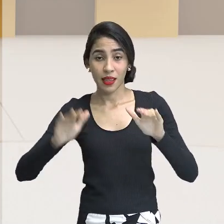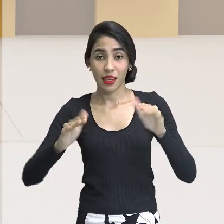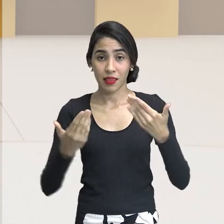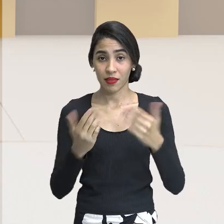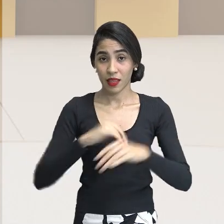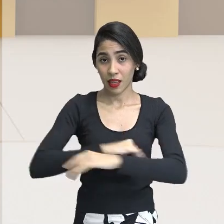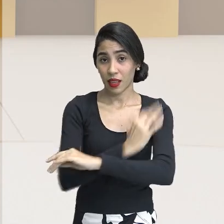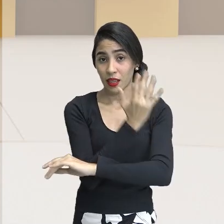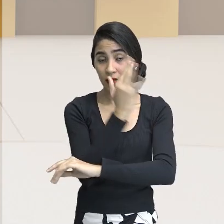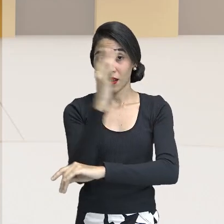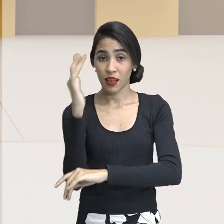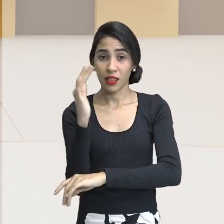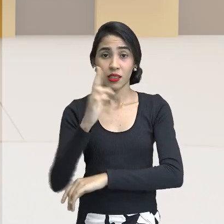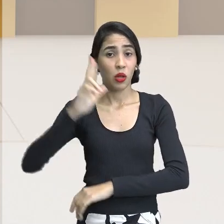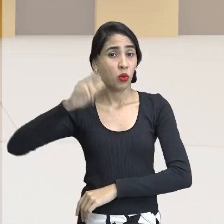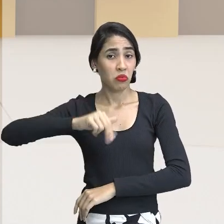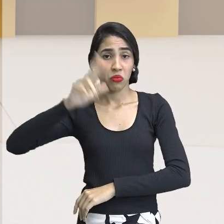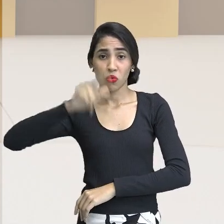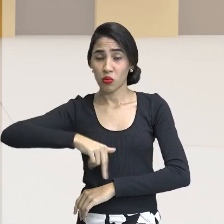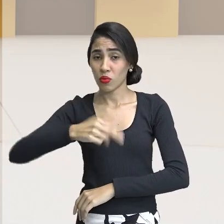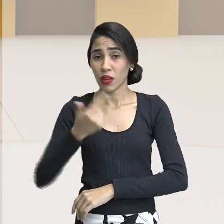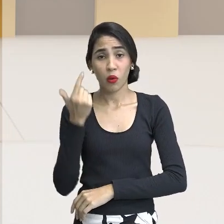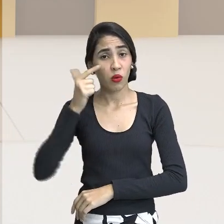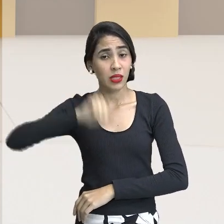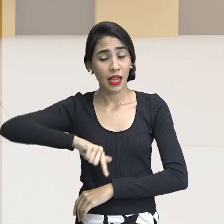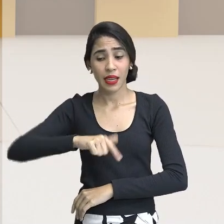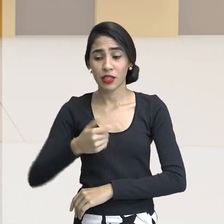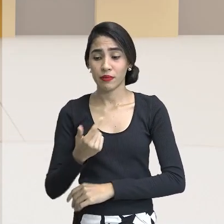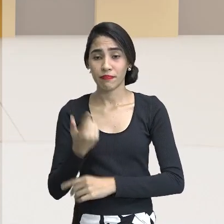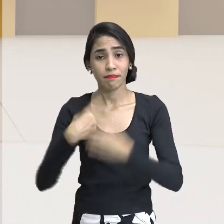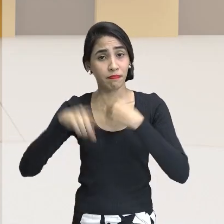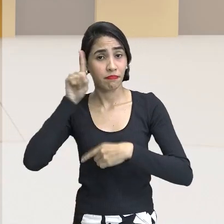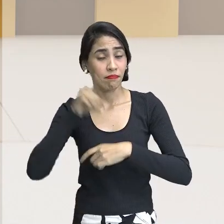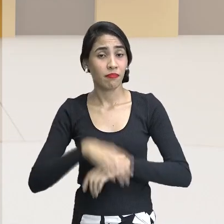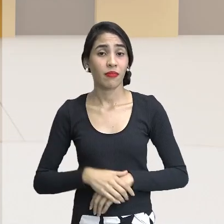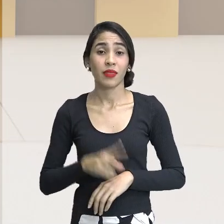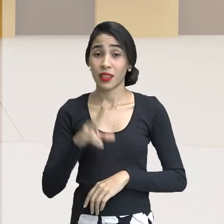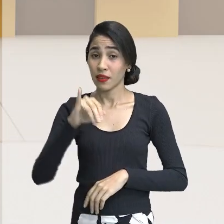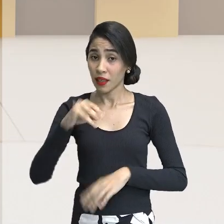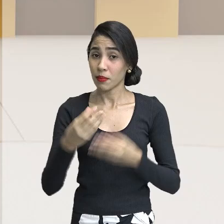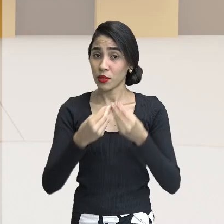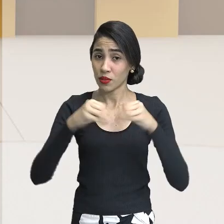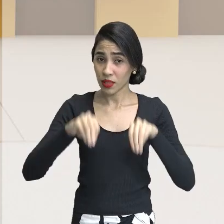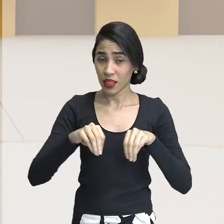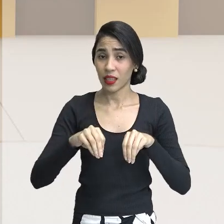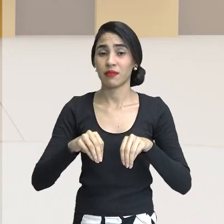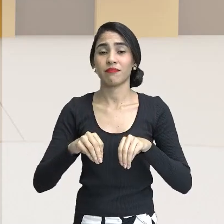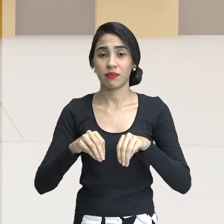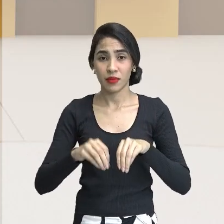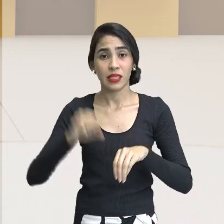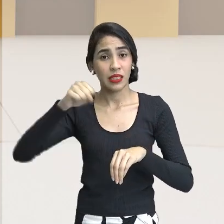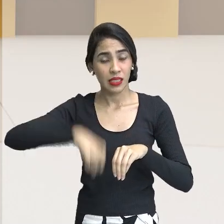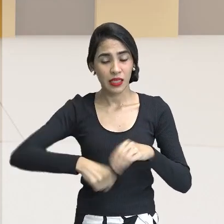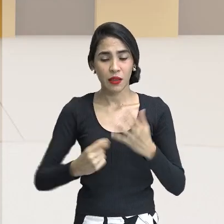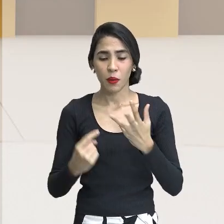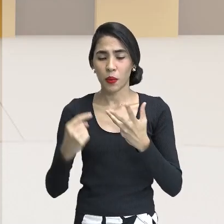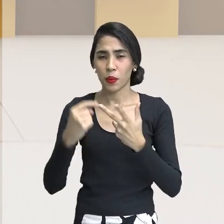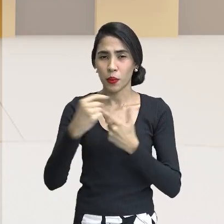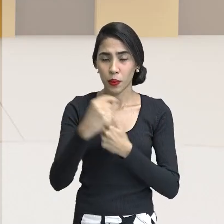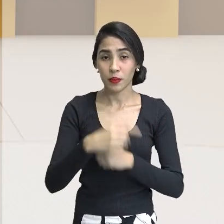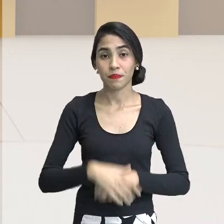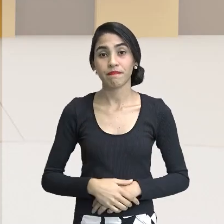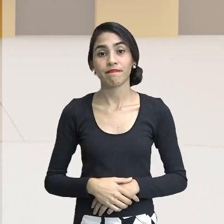aquela floresta nunca mais vai se recuperar. Não. E vai prejudicar, como já dissemos, muitas e muitas coisas, professora.